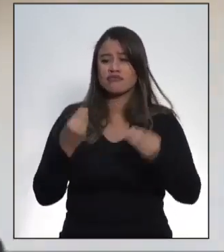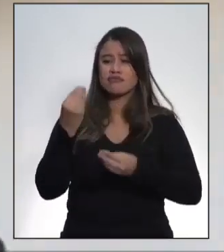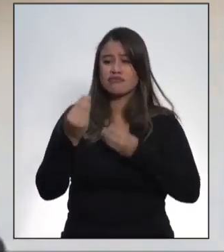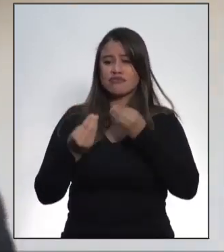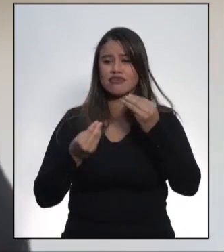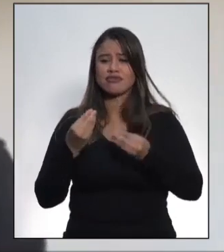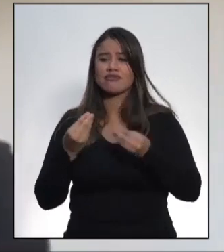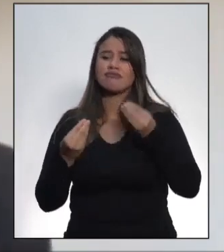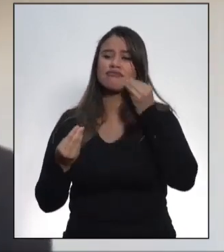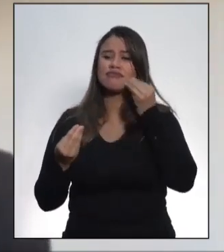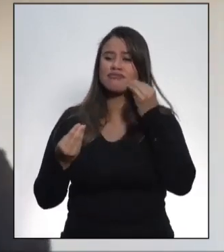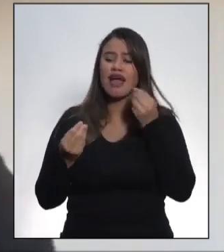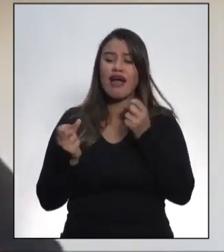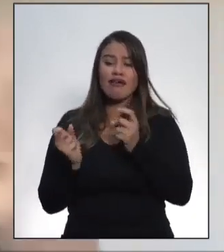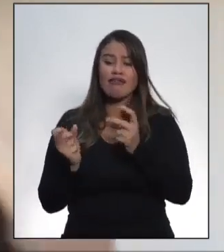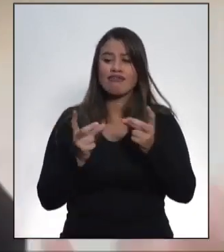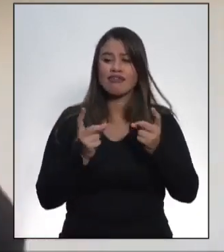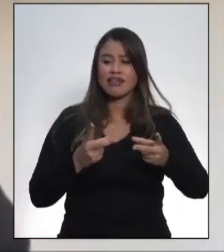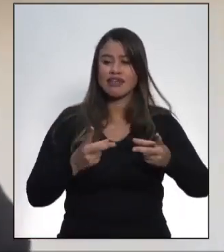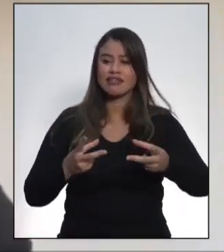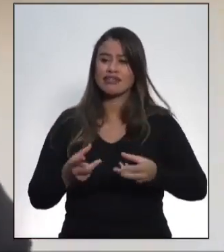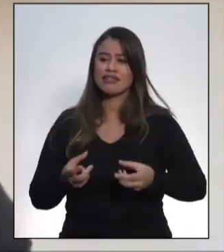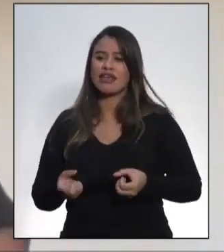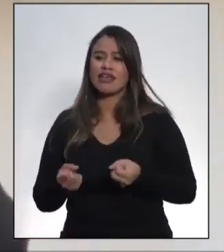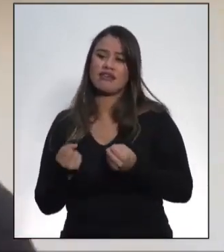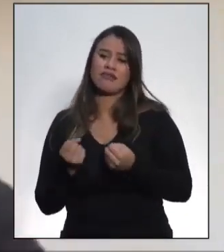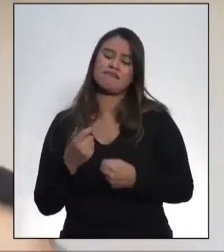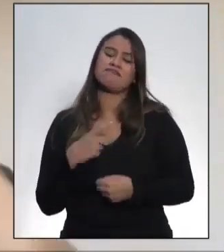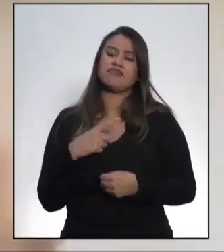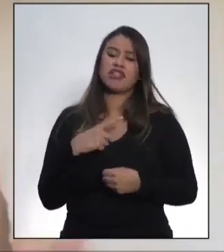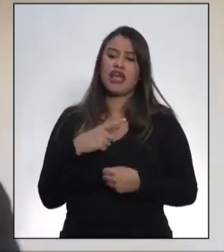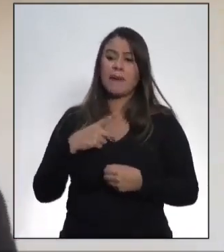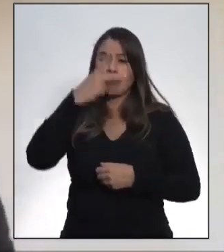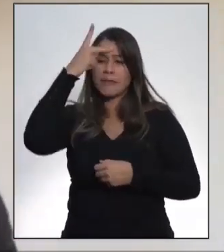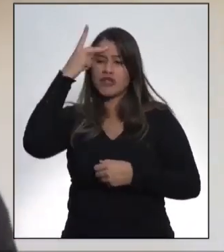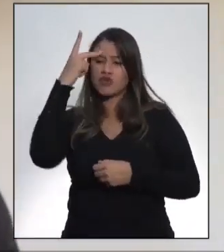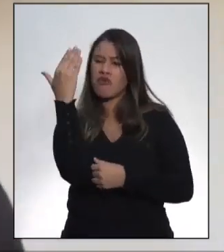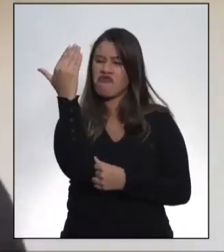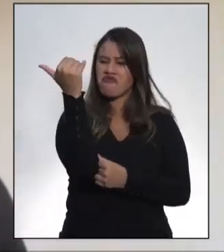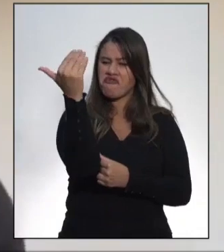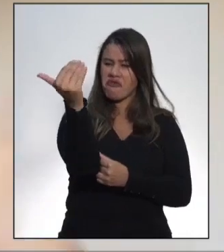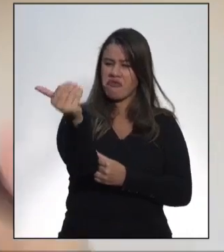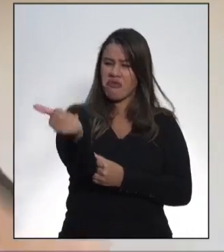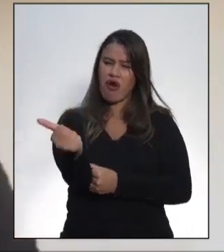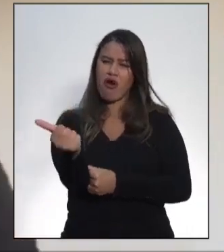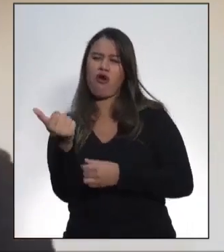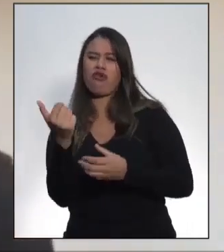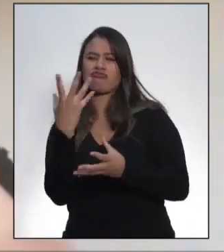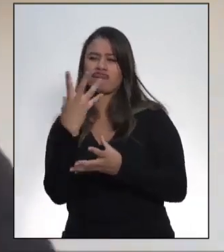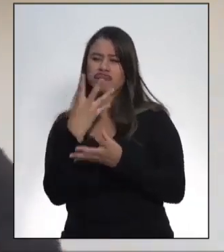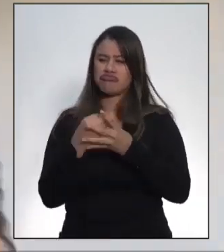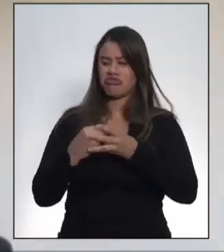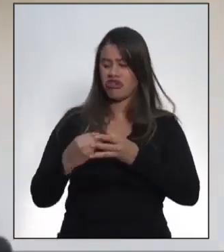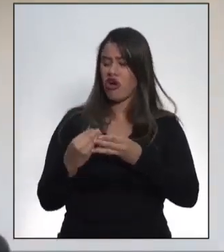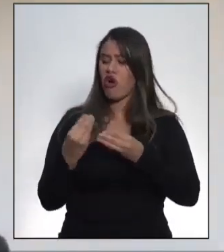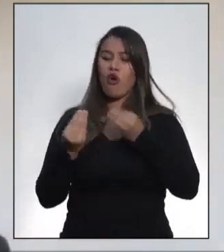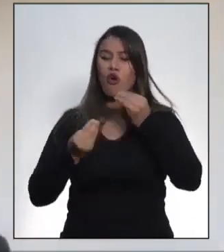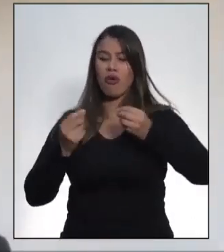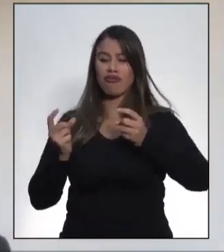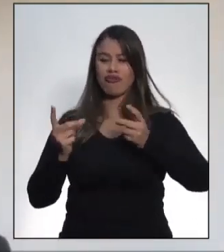numa galeria de arte. Existem fotógrafos muito famosos que são grandes artistas, que vendem as suas fotos em galerias